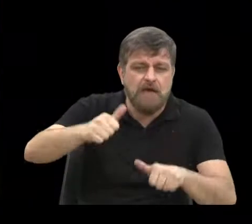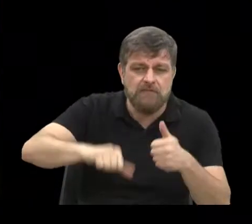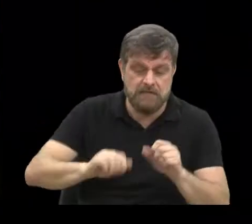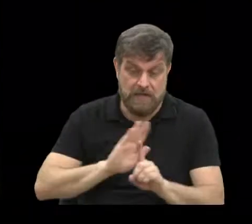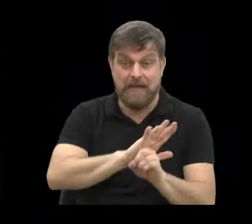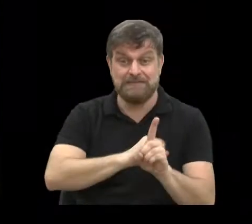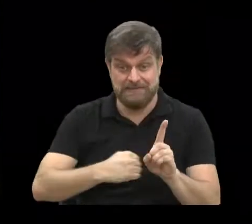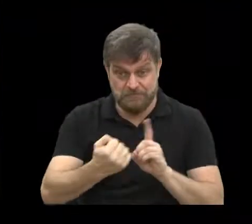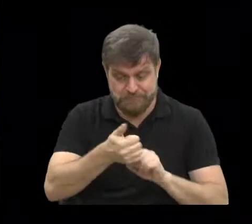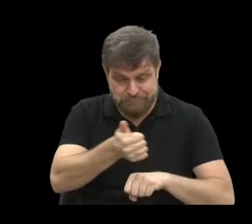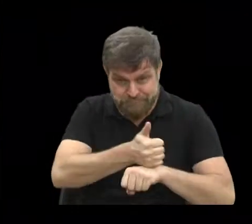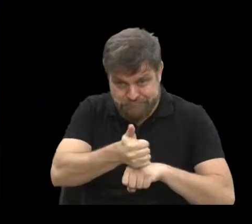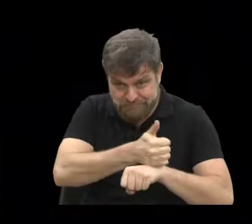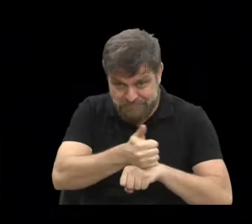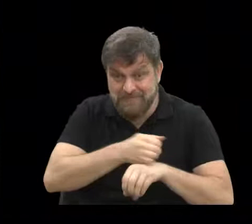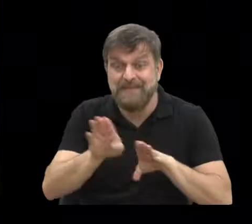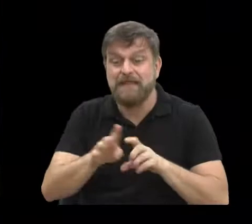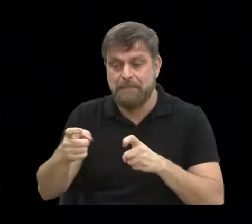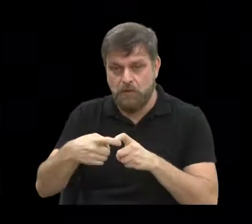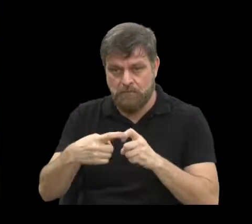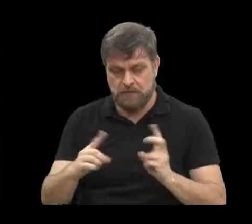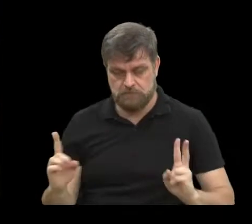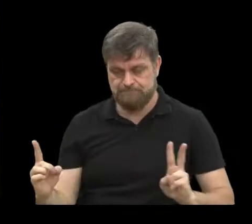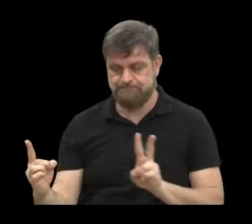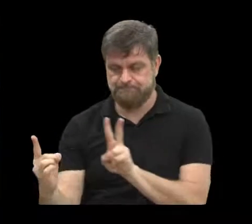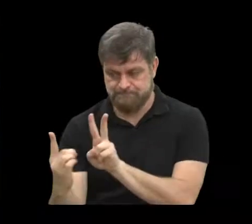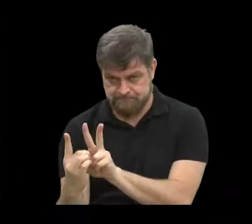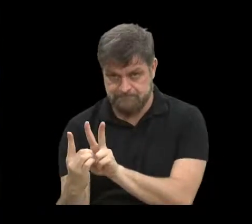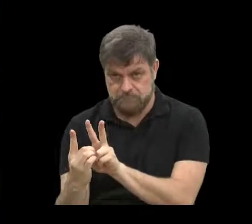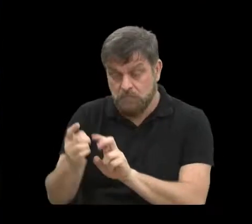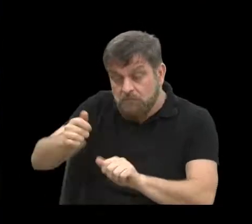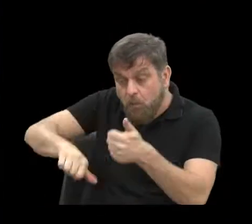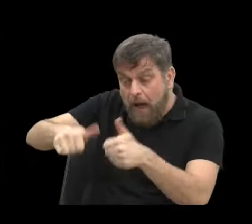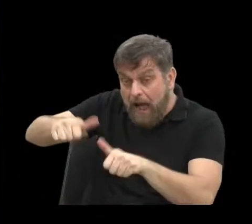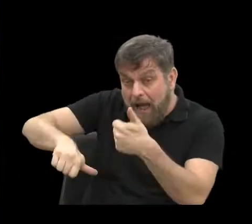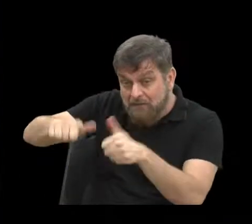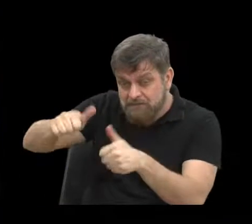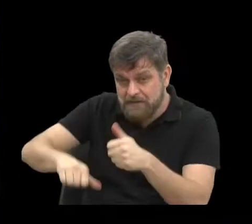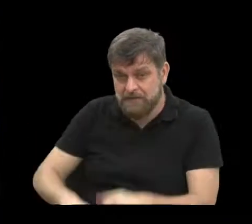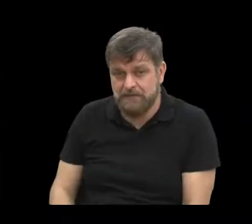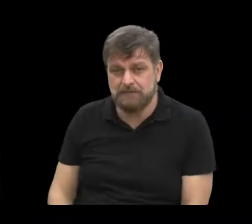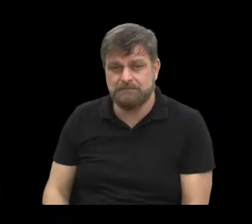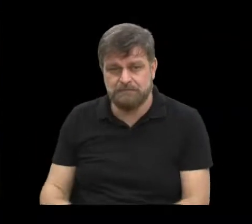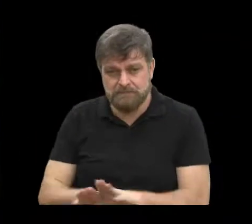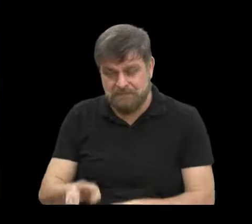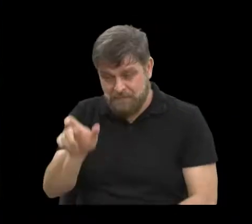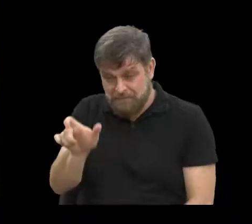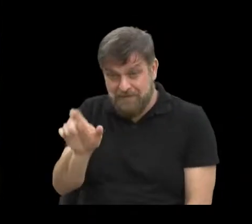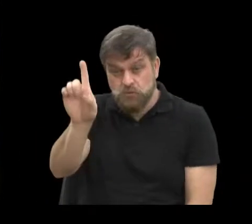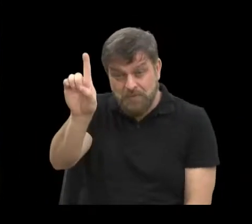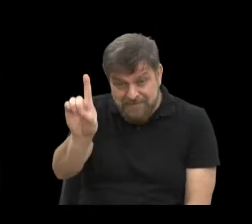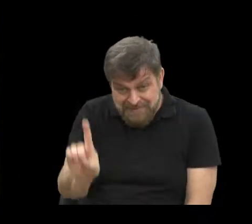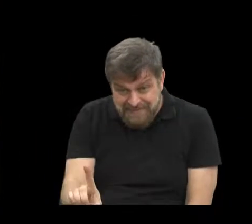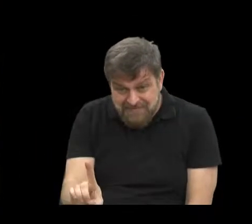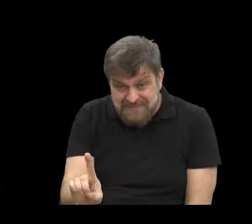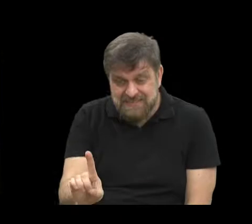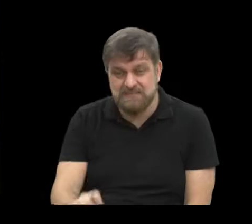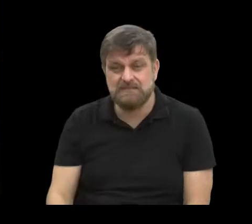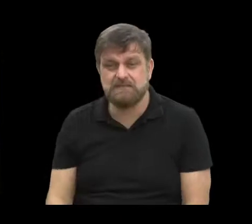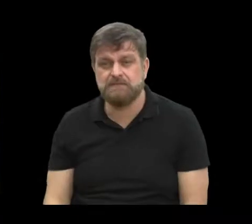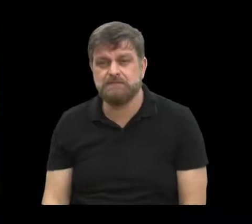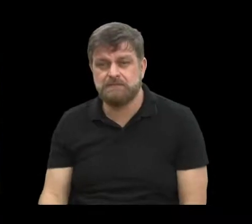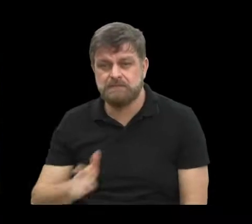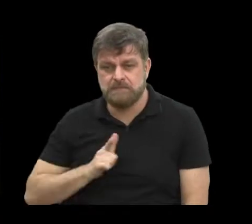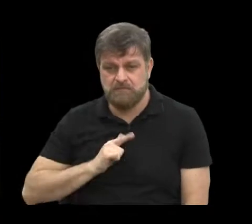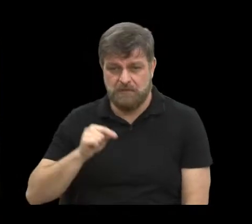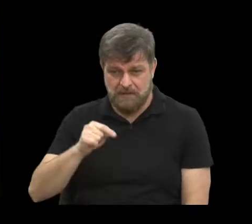assistente social e pelo perito médico do INSS. A pessoa com deficiência é dentro